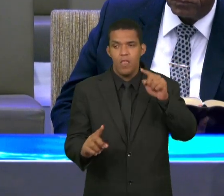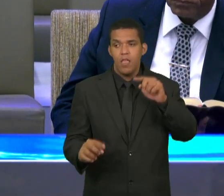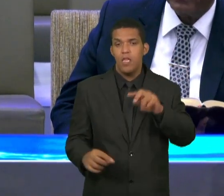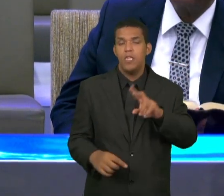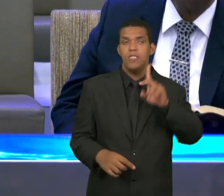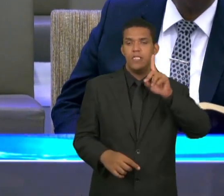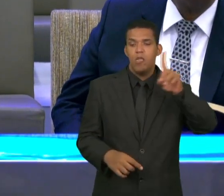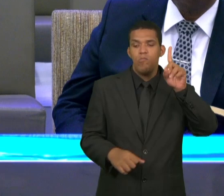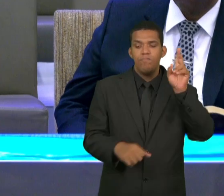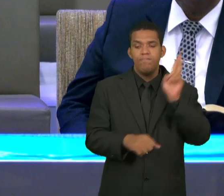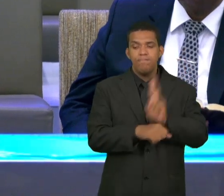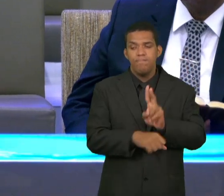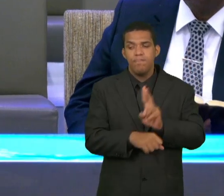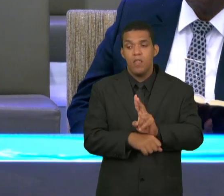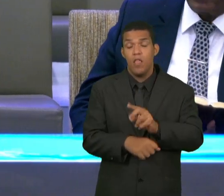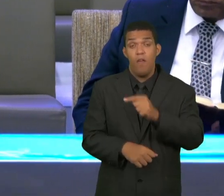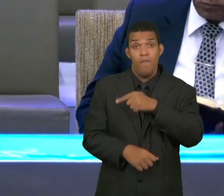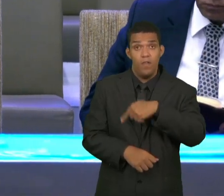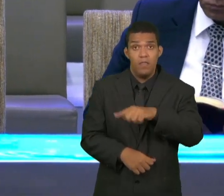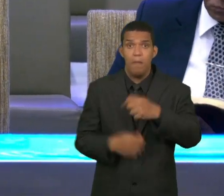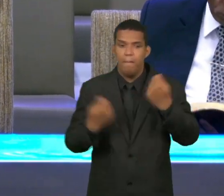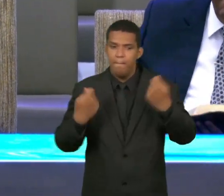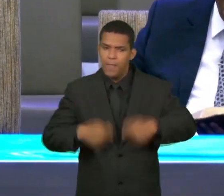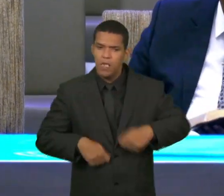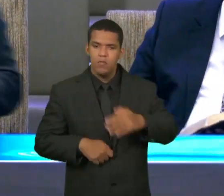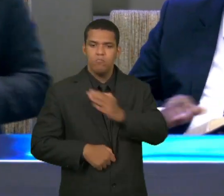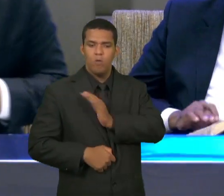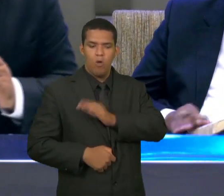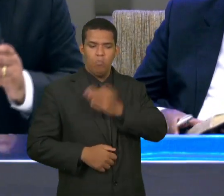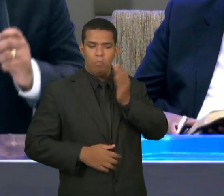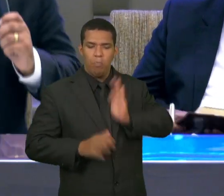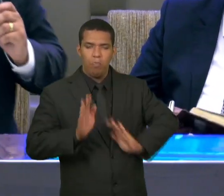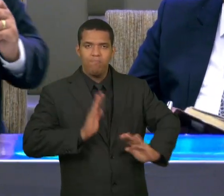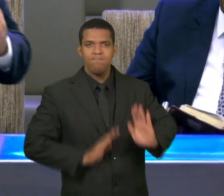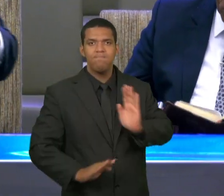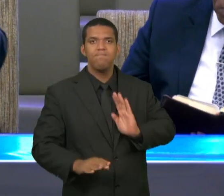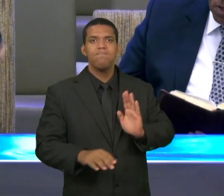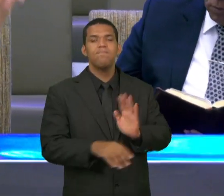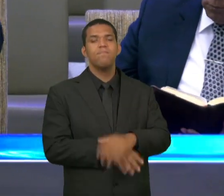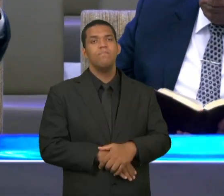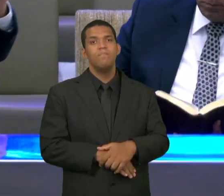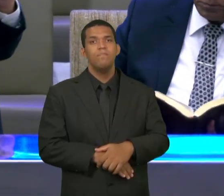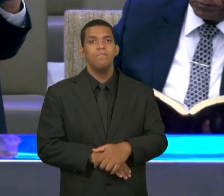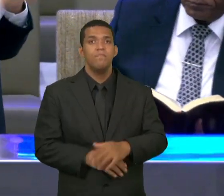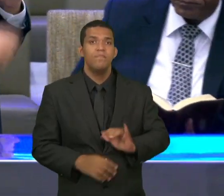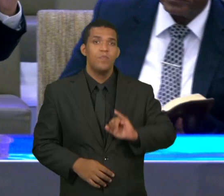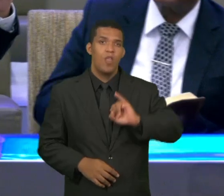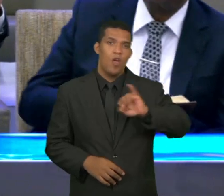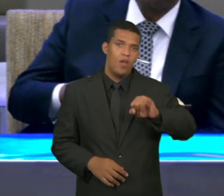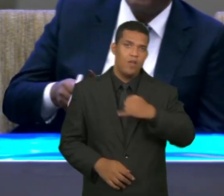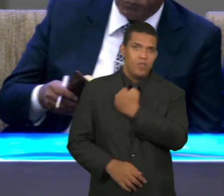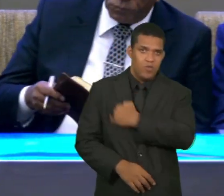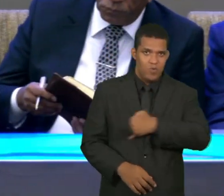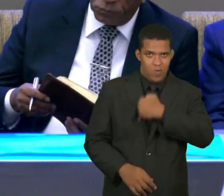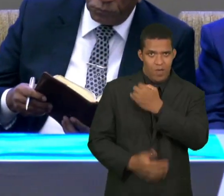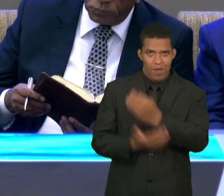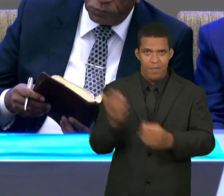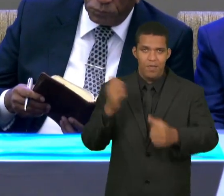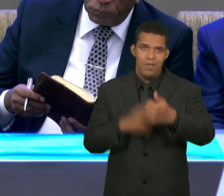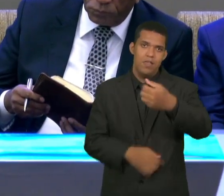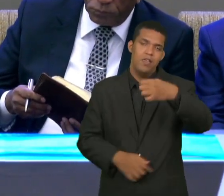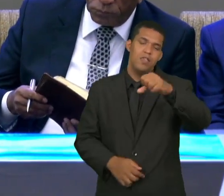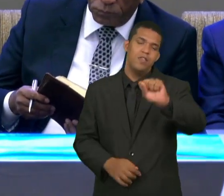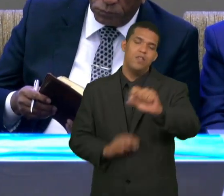E você precisa se guardar para ele. Diga amém. Quer ver uma coisa? João 18, 37. Abra a